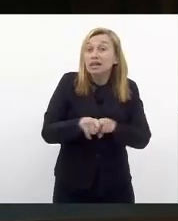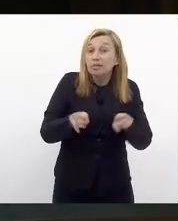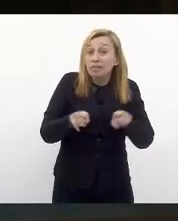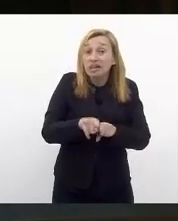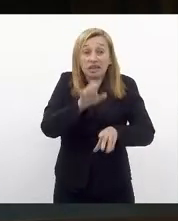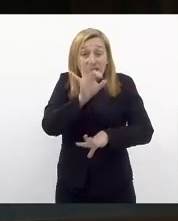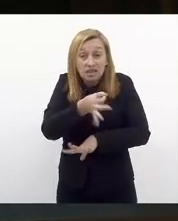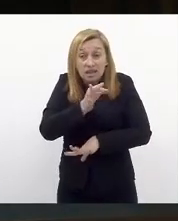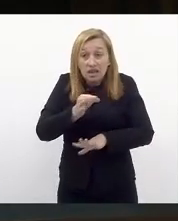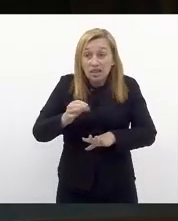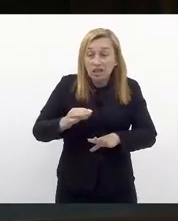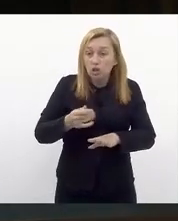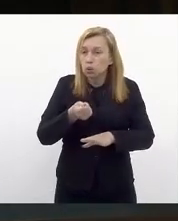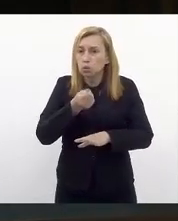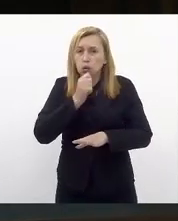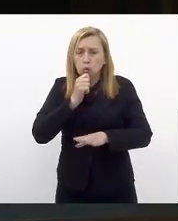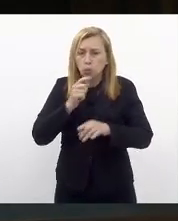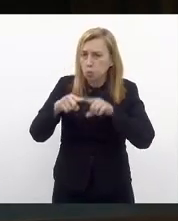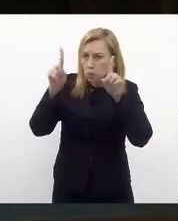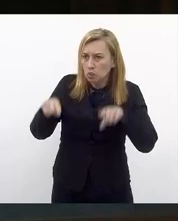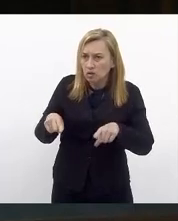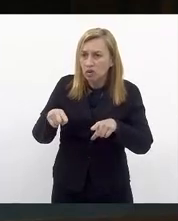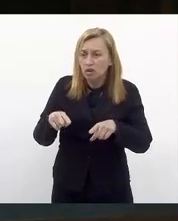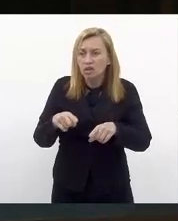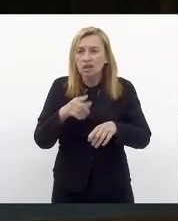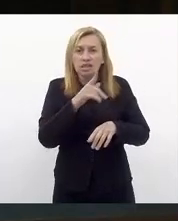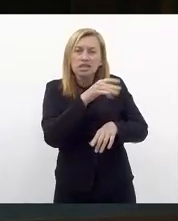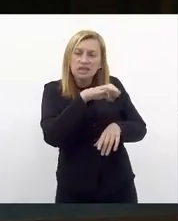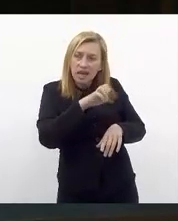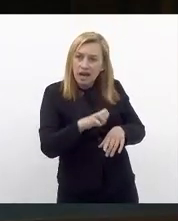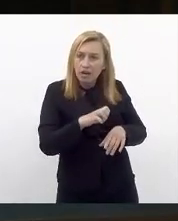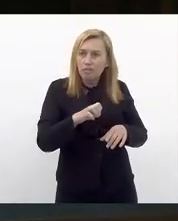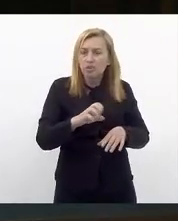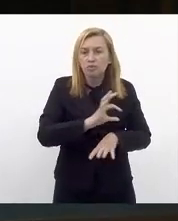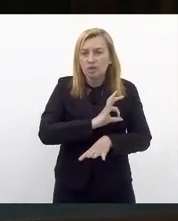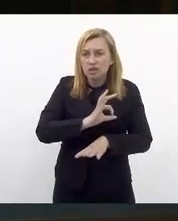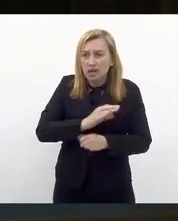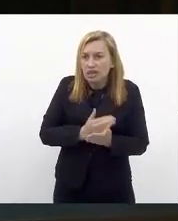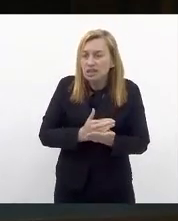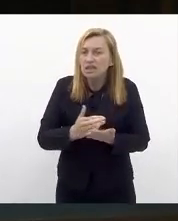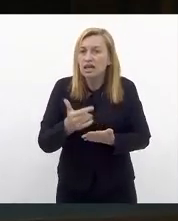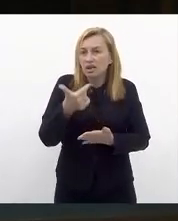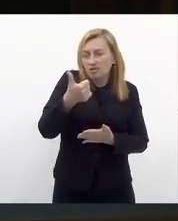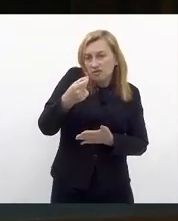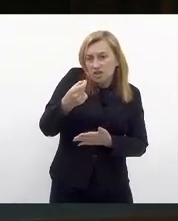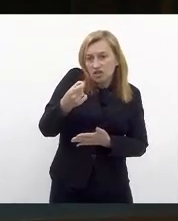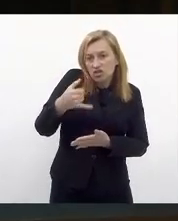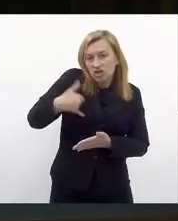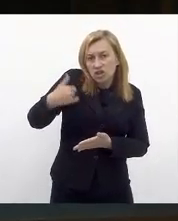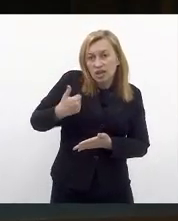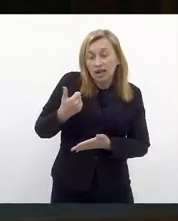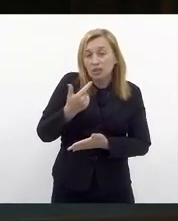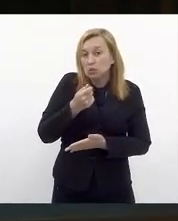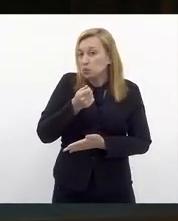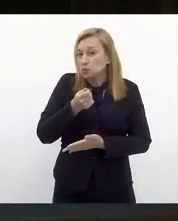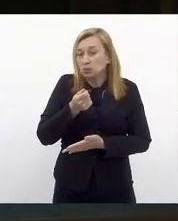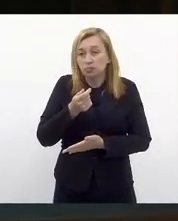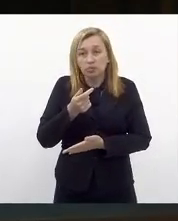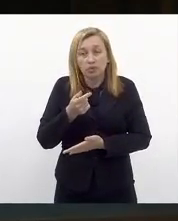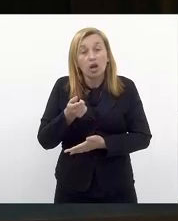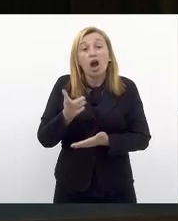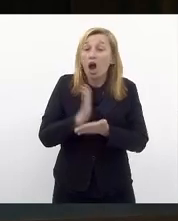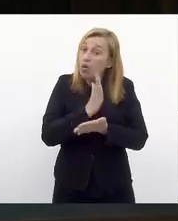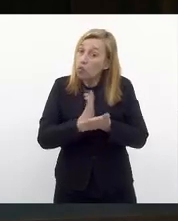tá claro que nem todos os servidores tanto da Ceasa como os policiais iniciaram suas carreiras com 20 anos nem todos